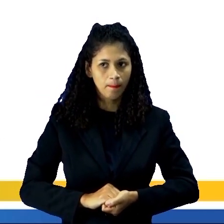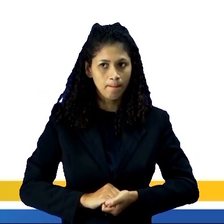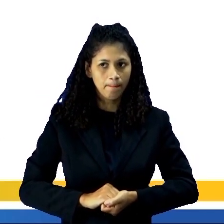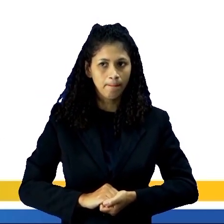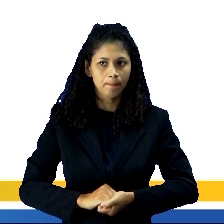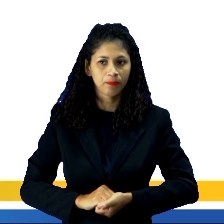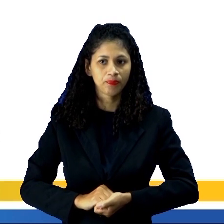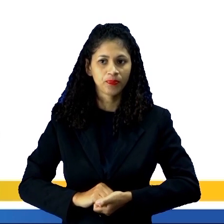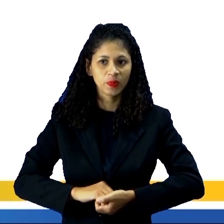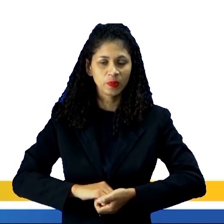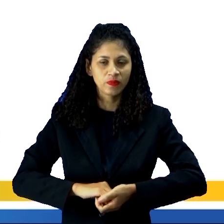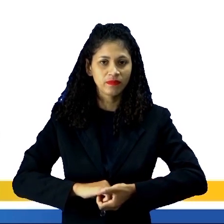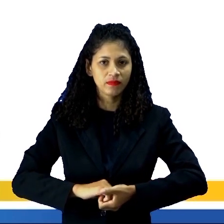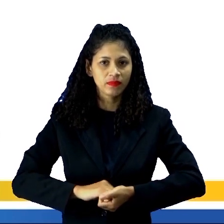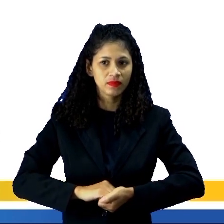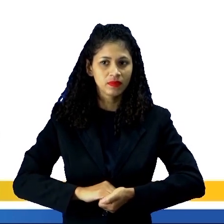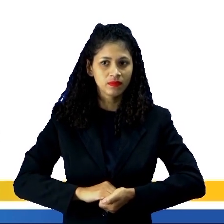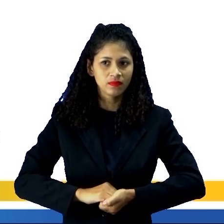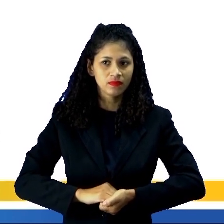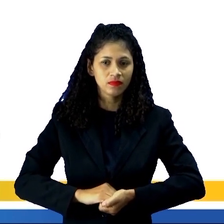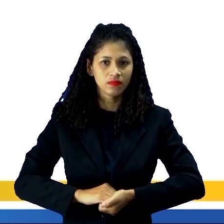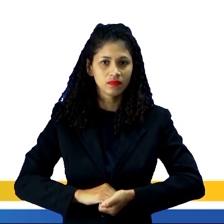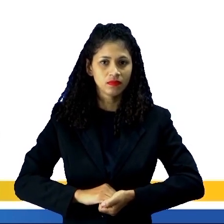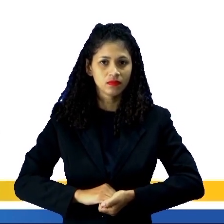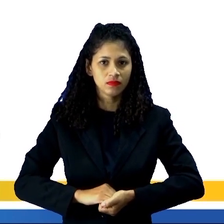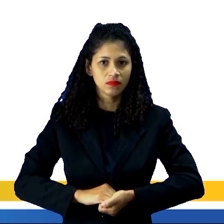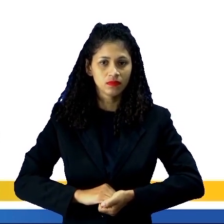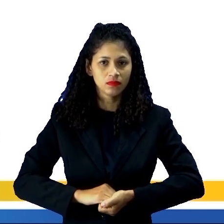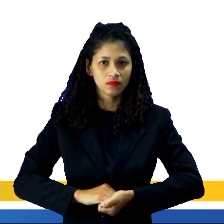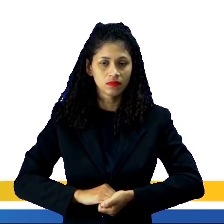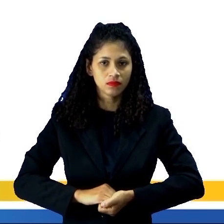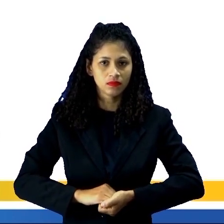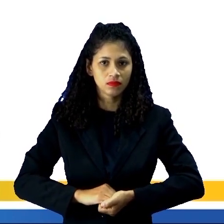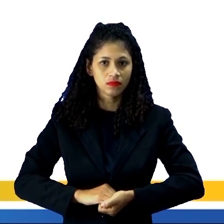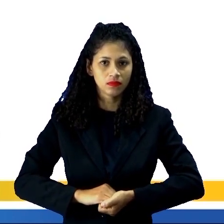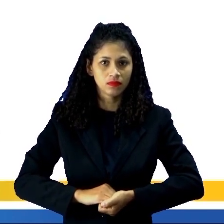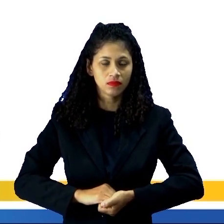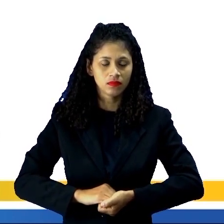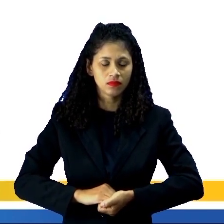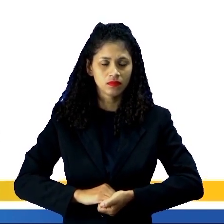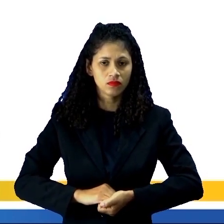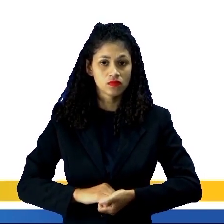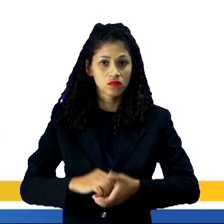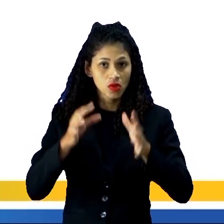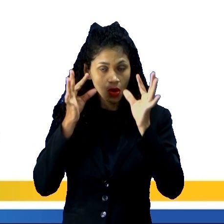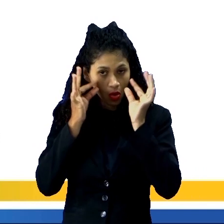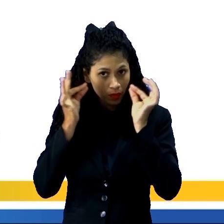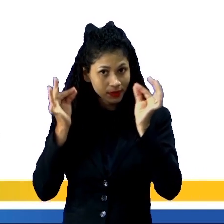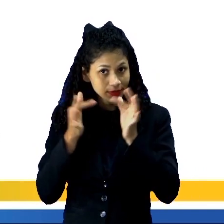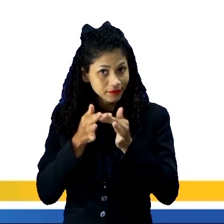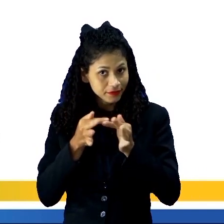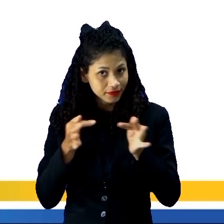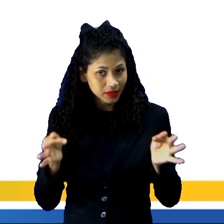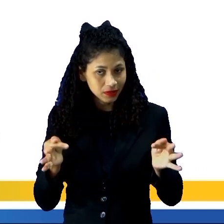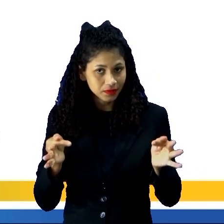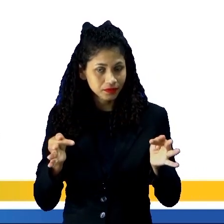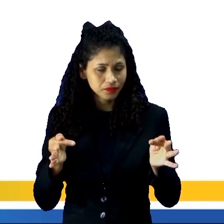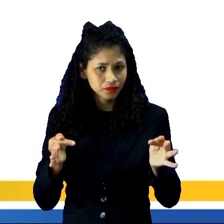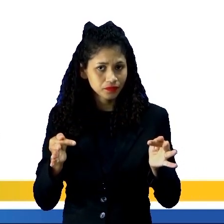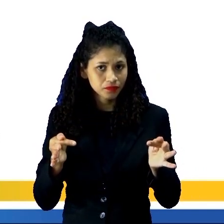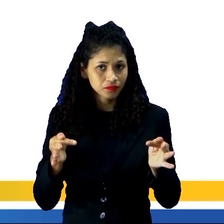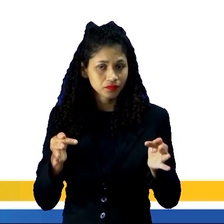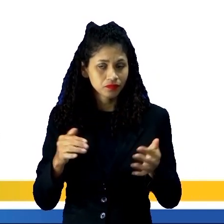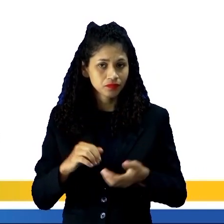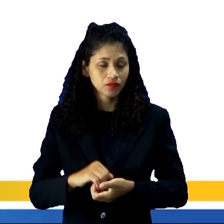Observing the sentence, which relevant information is given about the bed? Observando a frase,